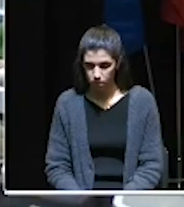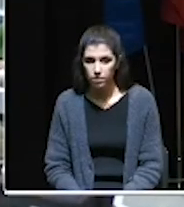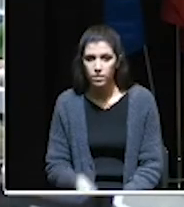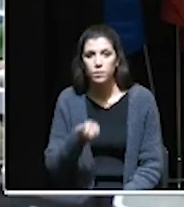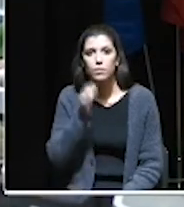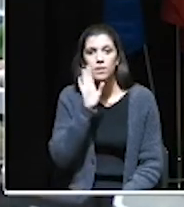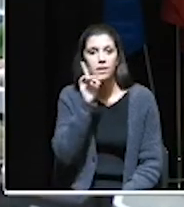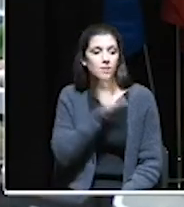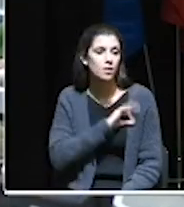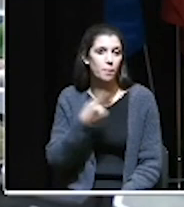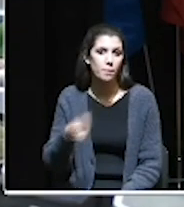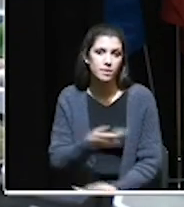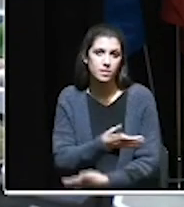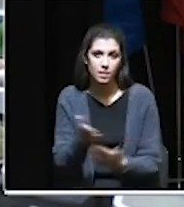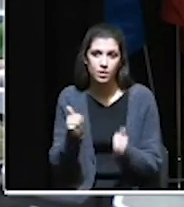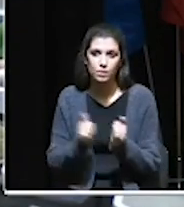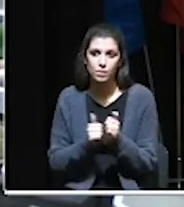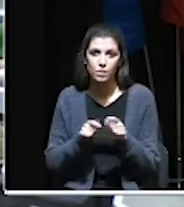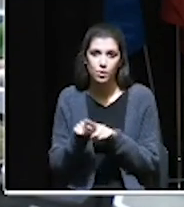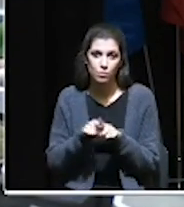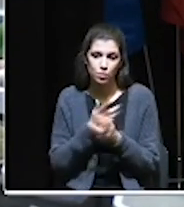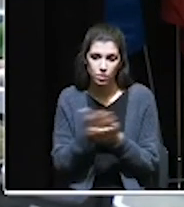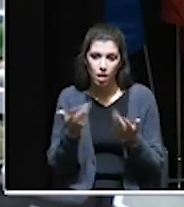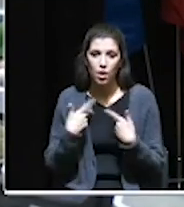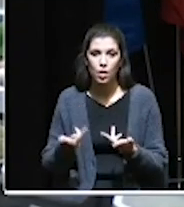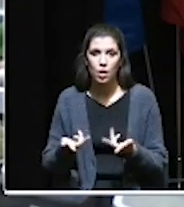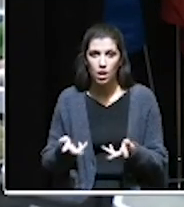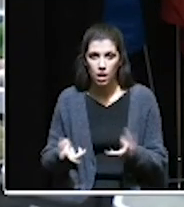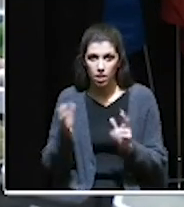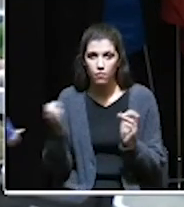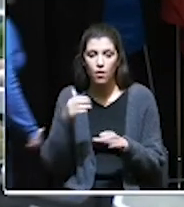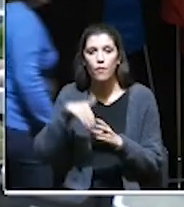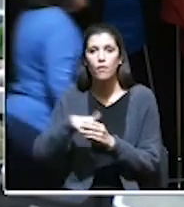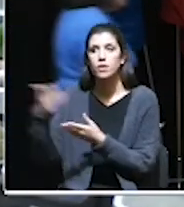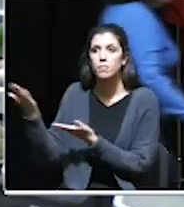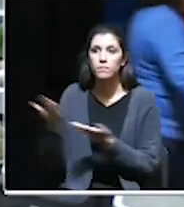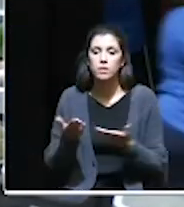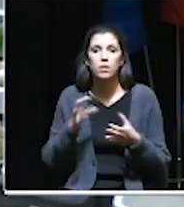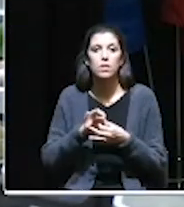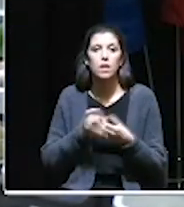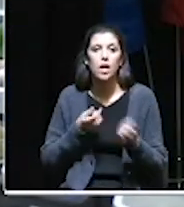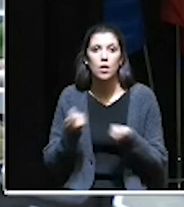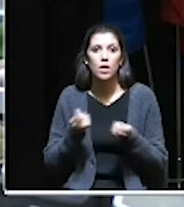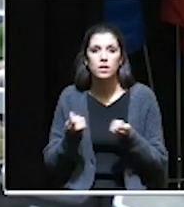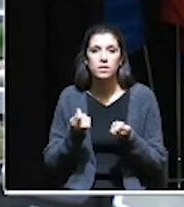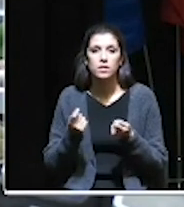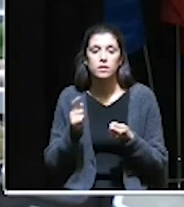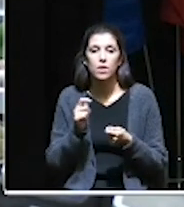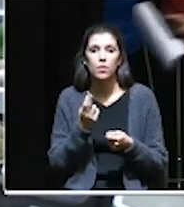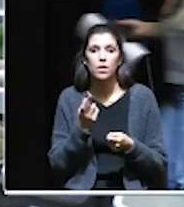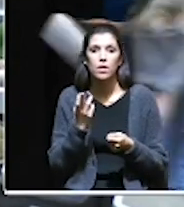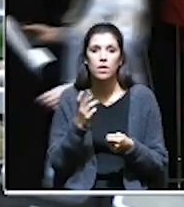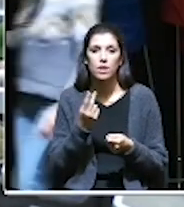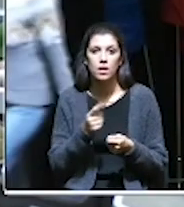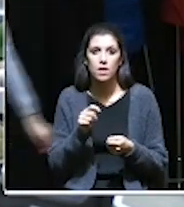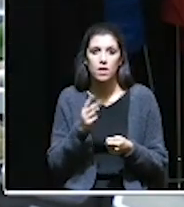Muito boa tarde, Sra. Presidente, Sras. e Srs. Deputados. O LIVRE apresentou também um voto relativamente à organização do Europride.